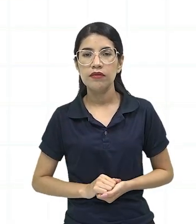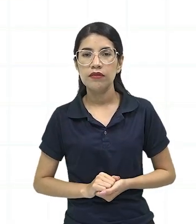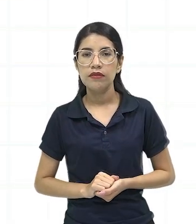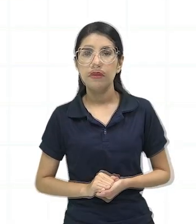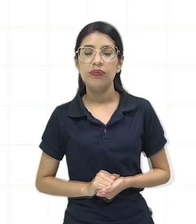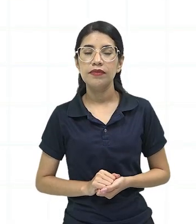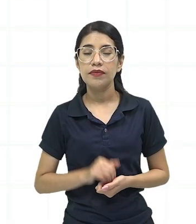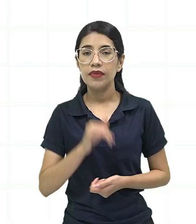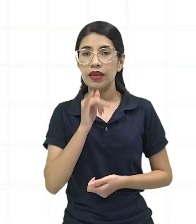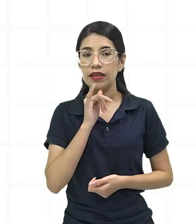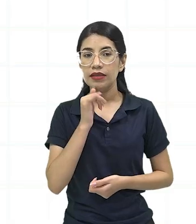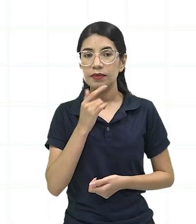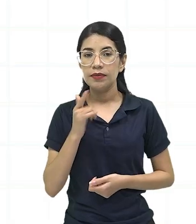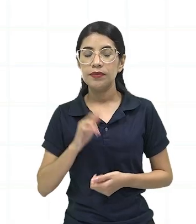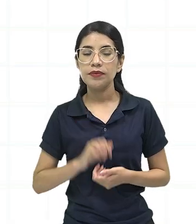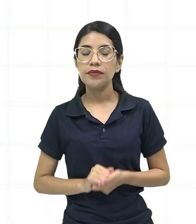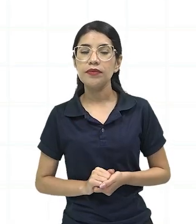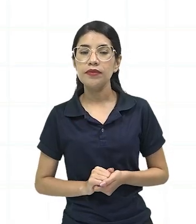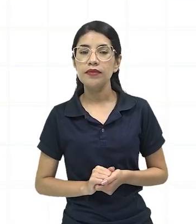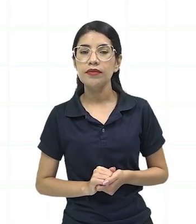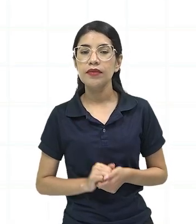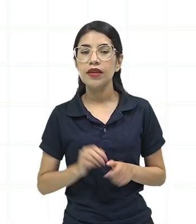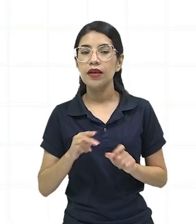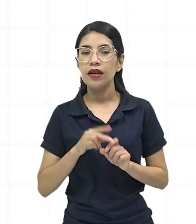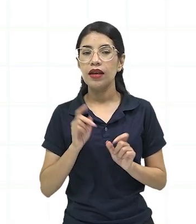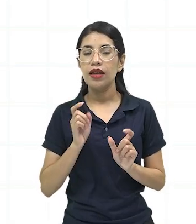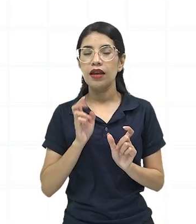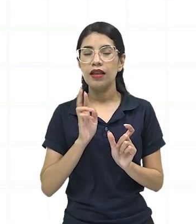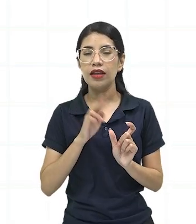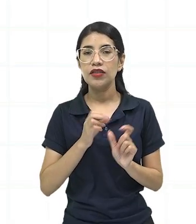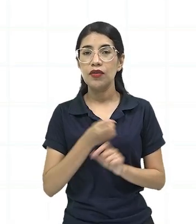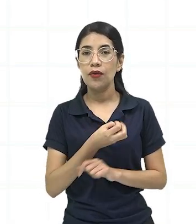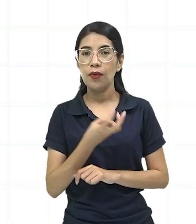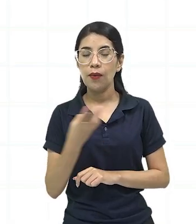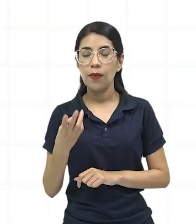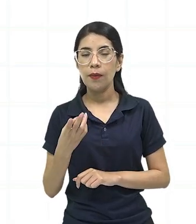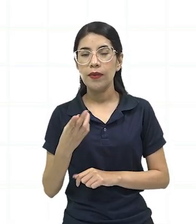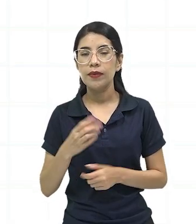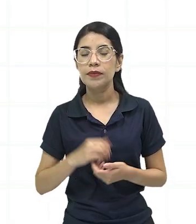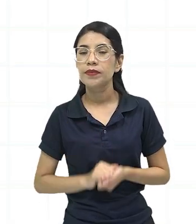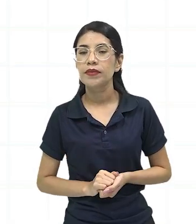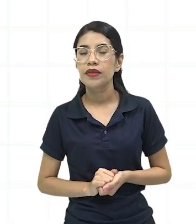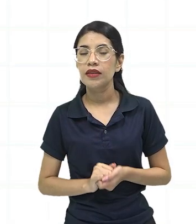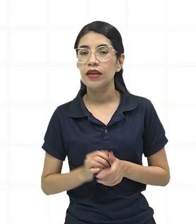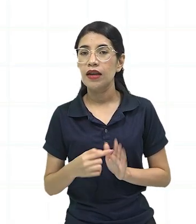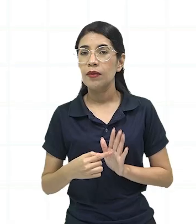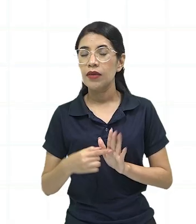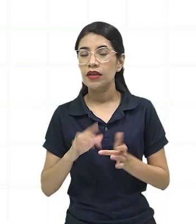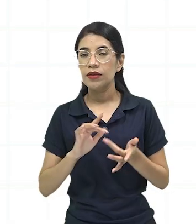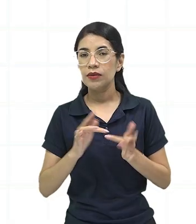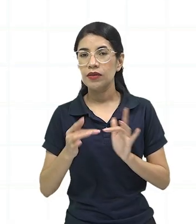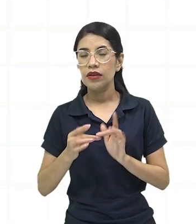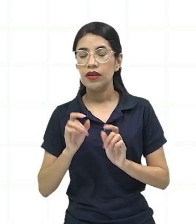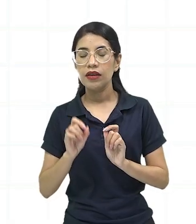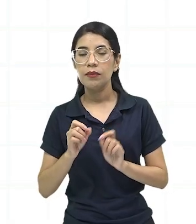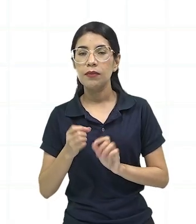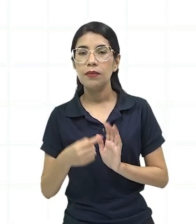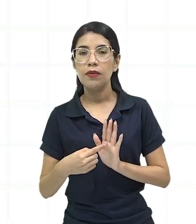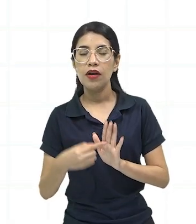Mais um exemplo. Os pronomes relativos quanto, quanta, quantos, quantas aparecem em contextos que indicam a ideia